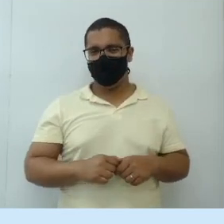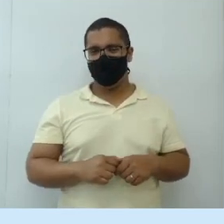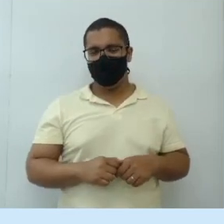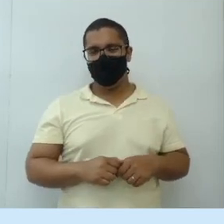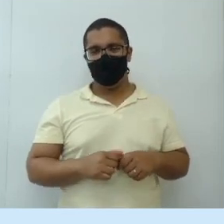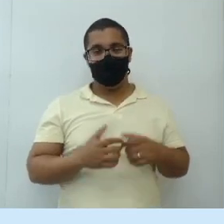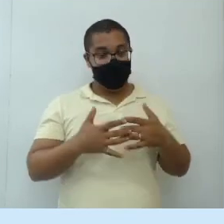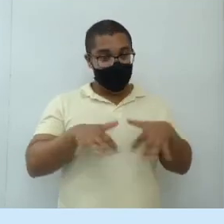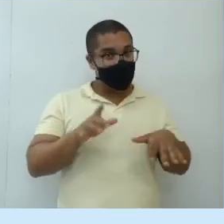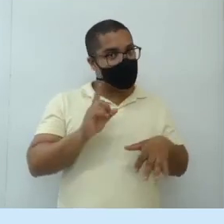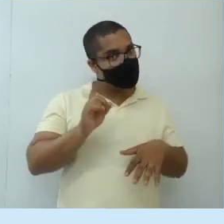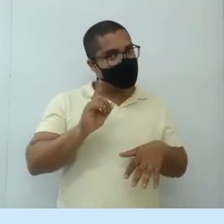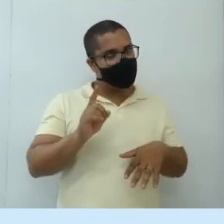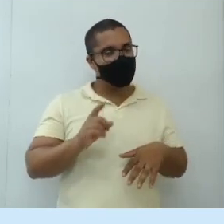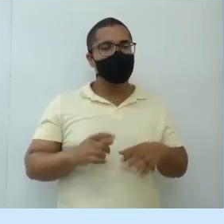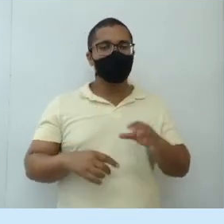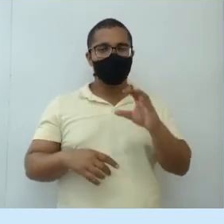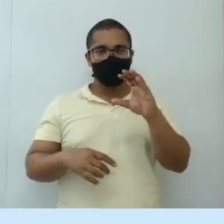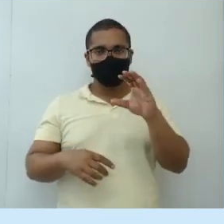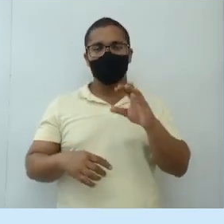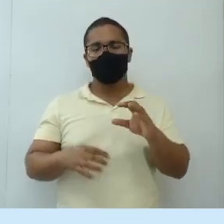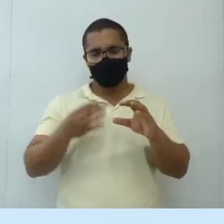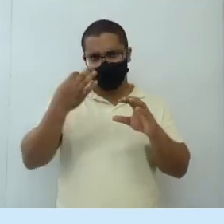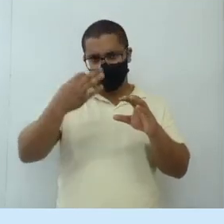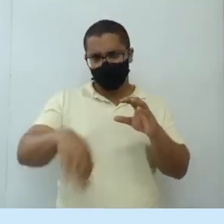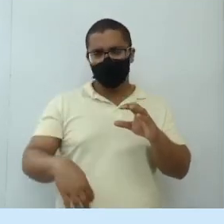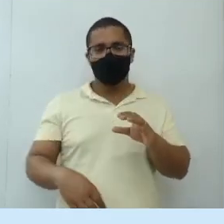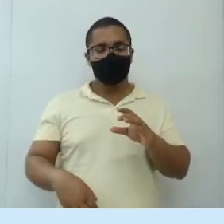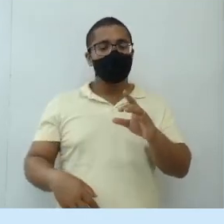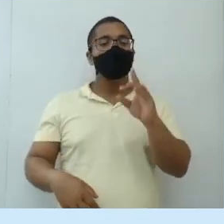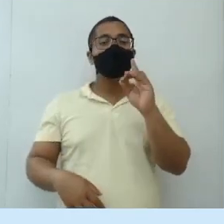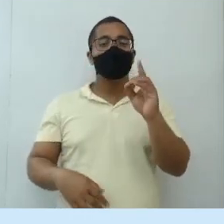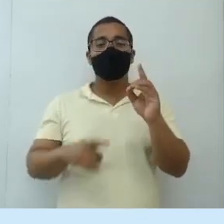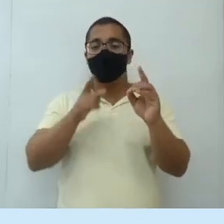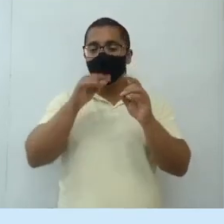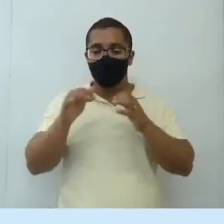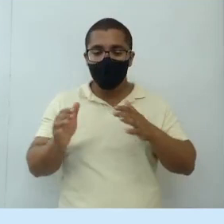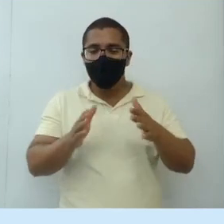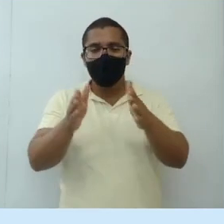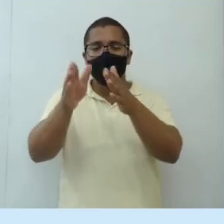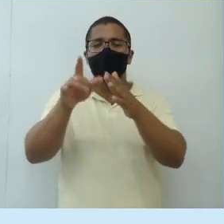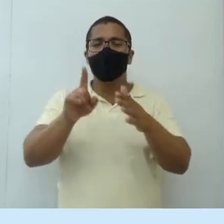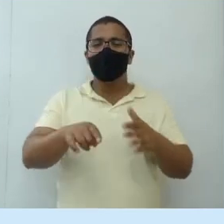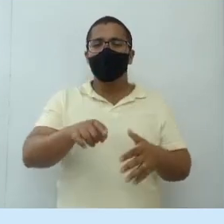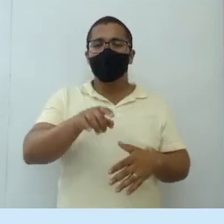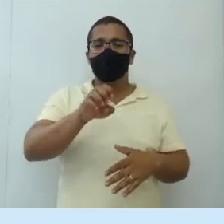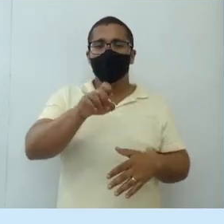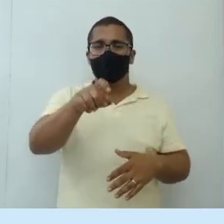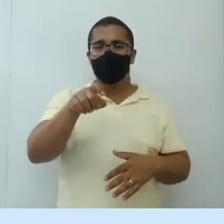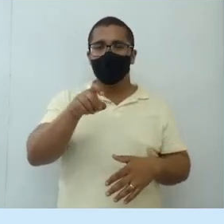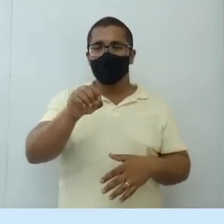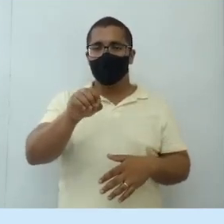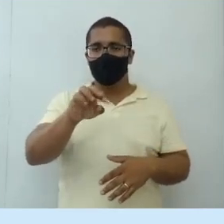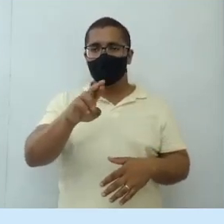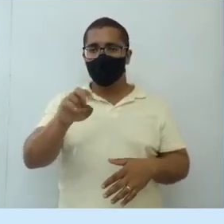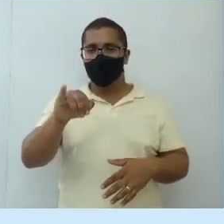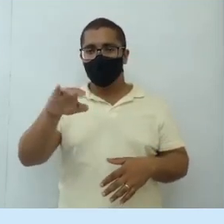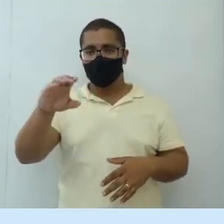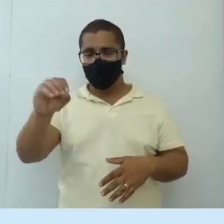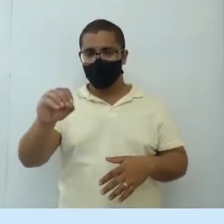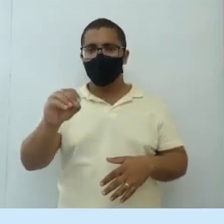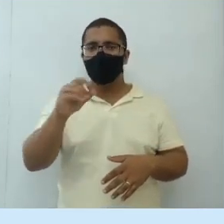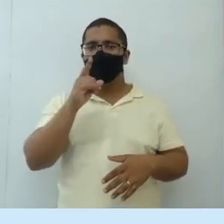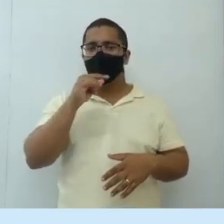natural umas e também está correta a de os rios do Brasil São exorreica e rezavam quase sempre no